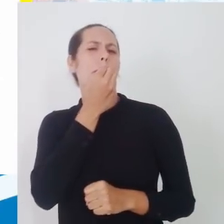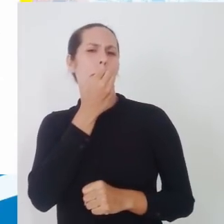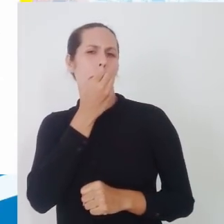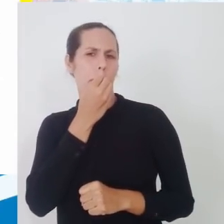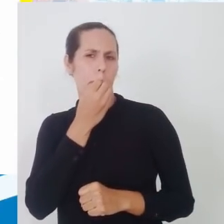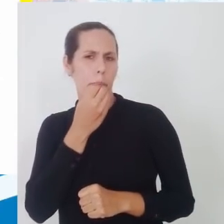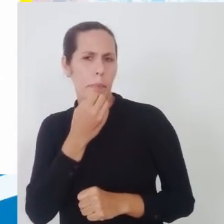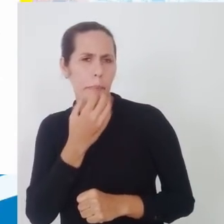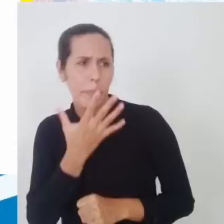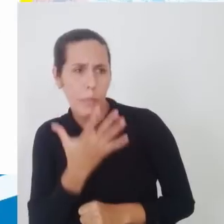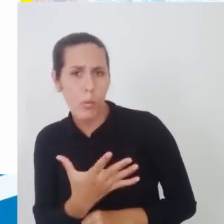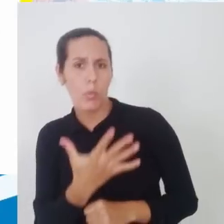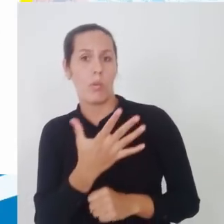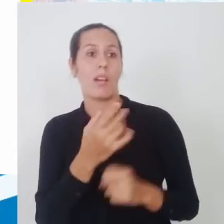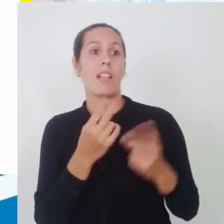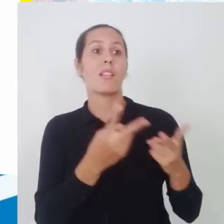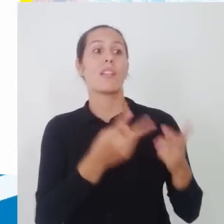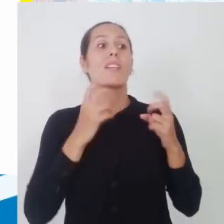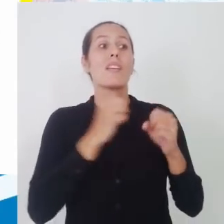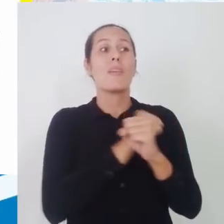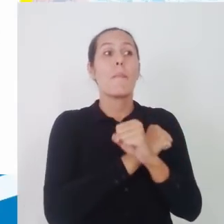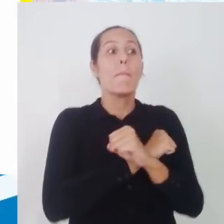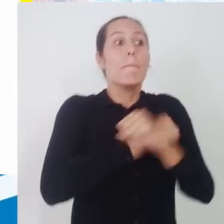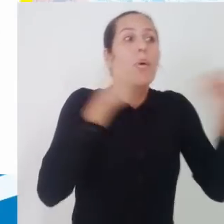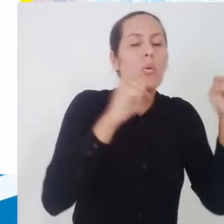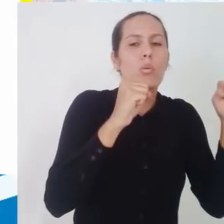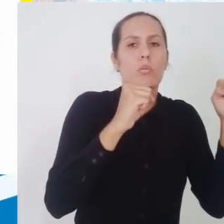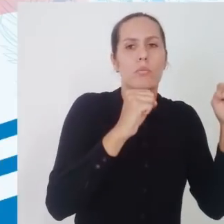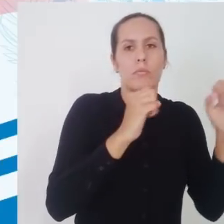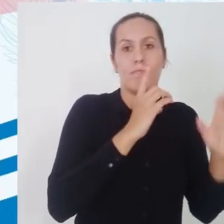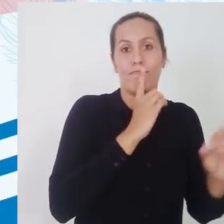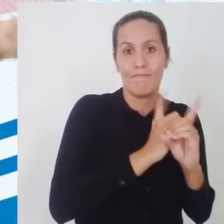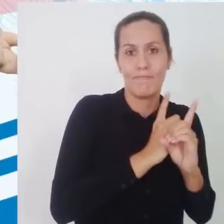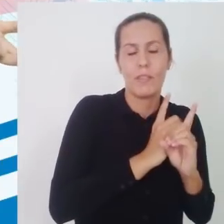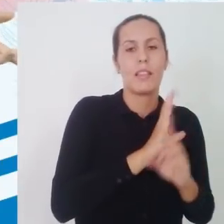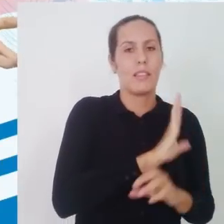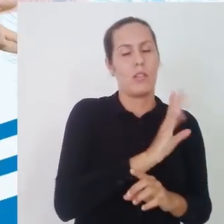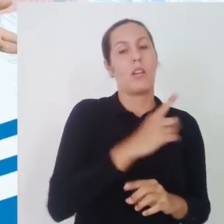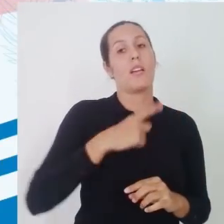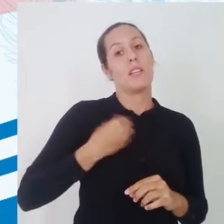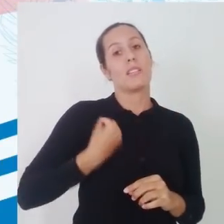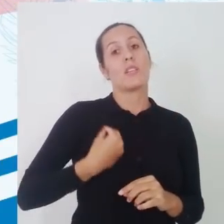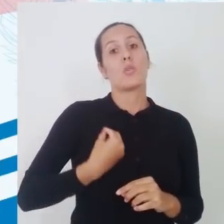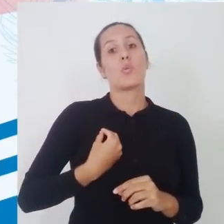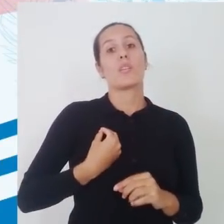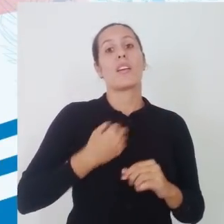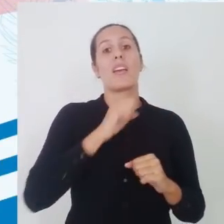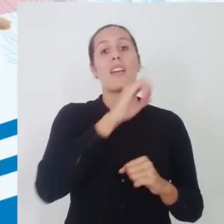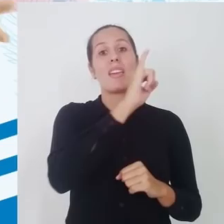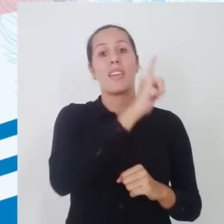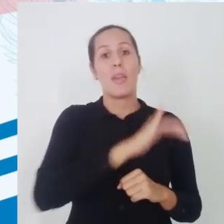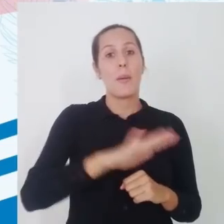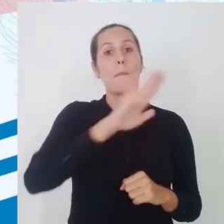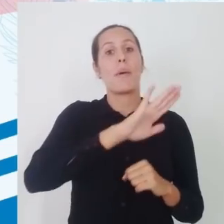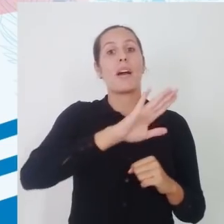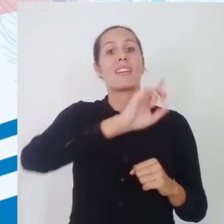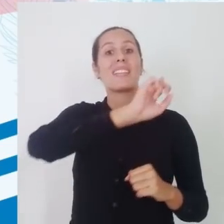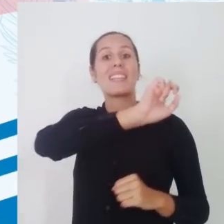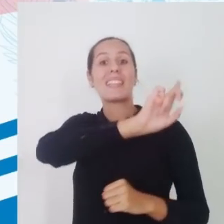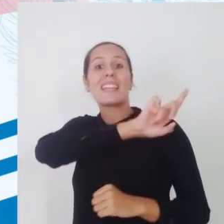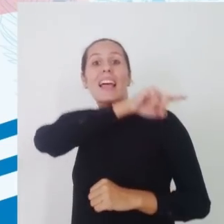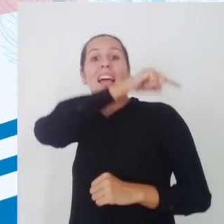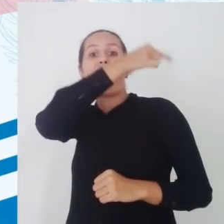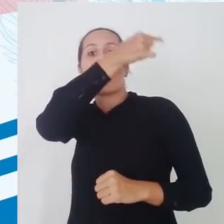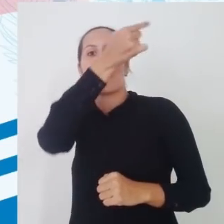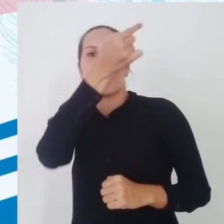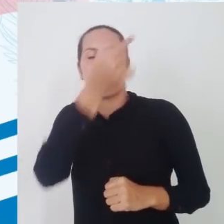importante que a gente seja claro na hora de responder esse tipo de questão. Existem alunos que respondem assim, com palavras soltas.